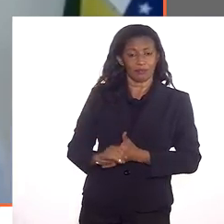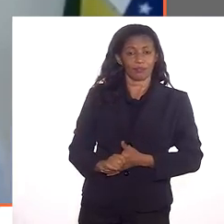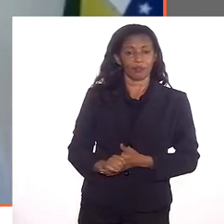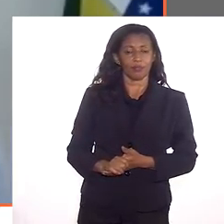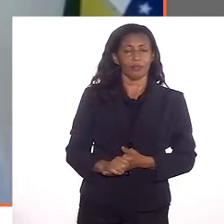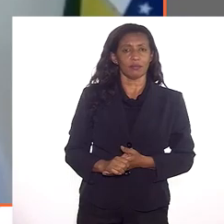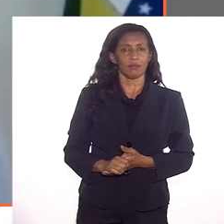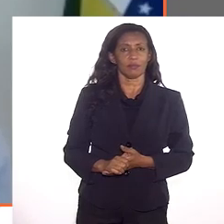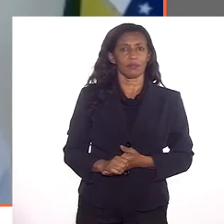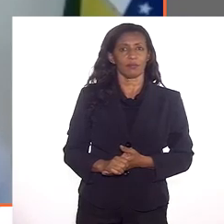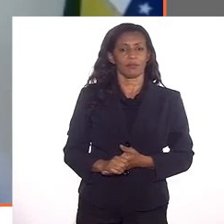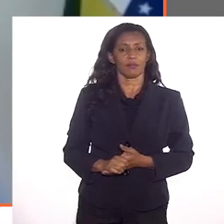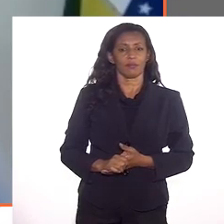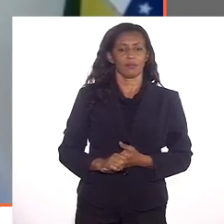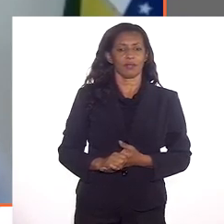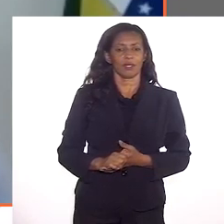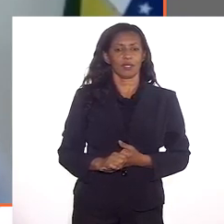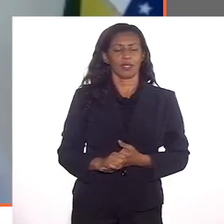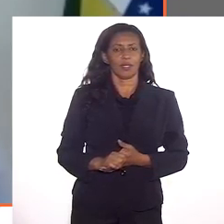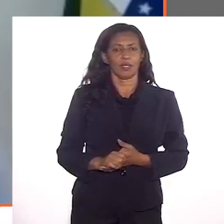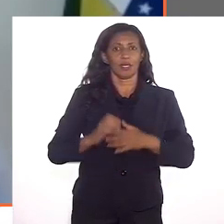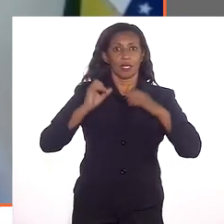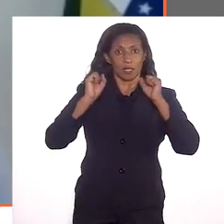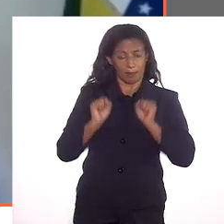há cenários que podem, digamos assim,